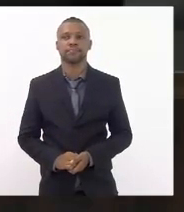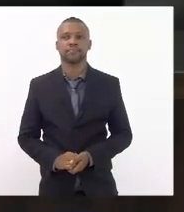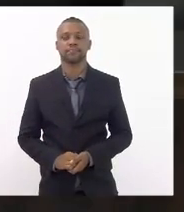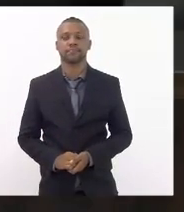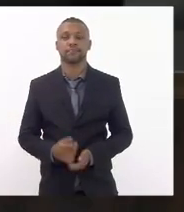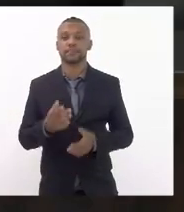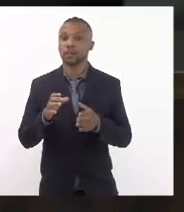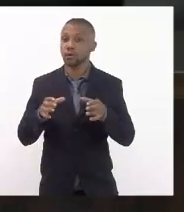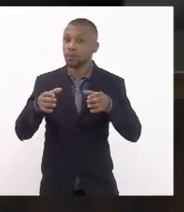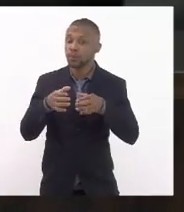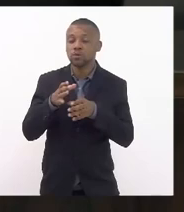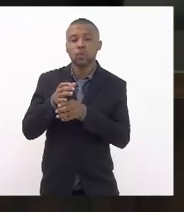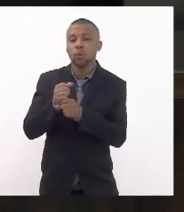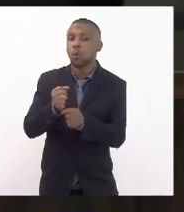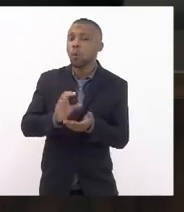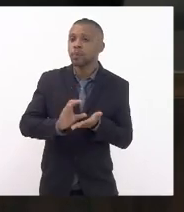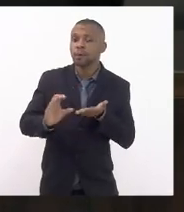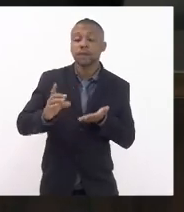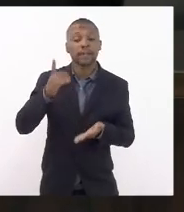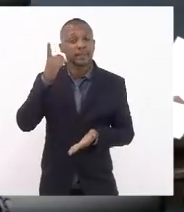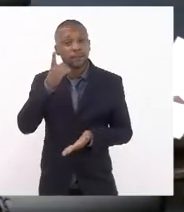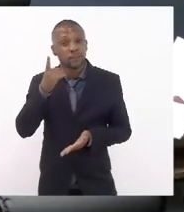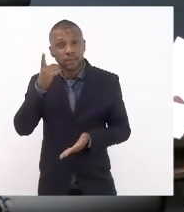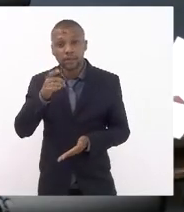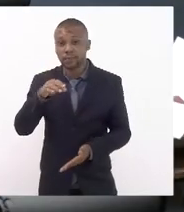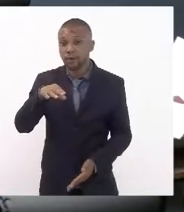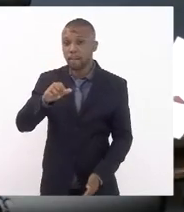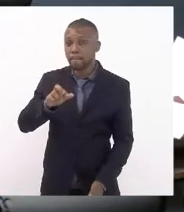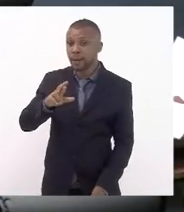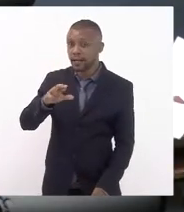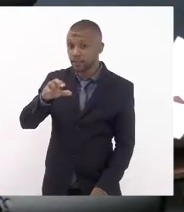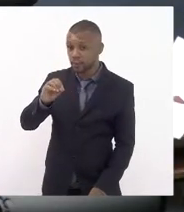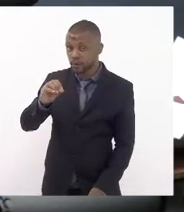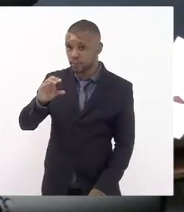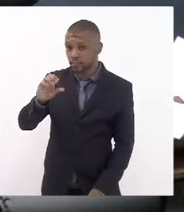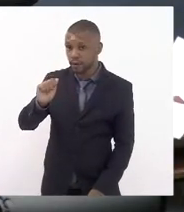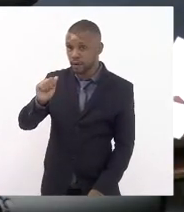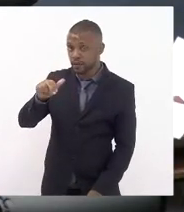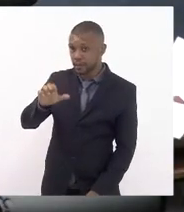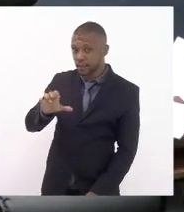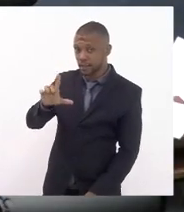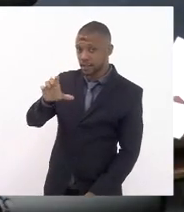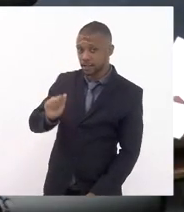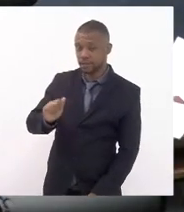Pela Comissão de Orçamento, deputado Márcio Pacheco, Márcio Canella.